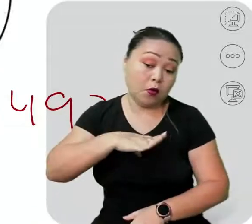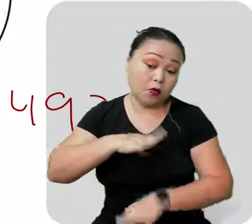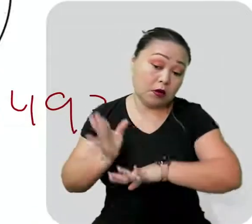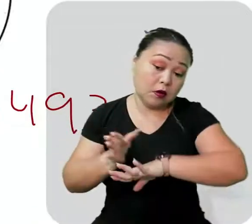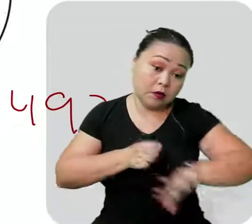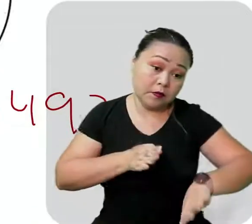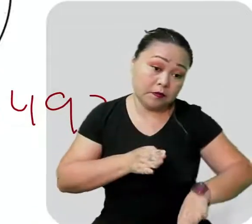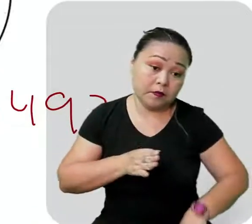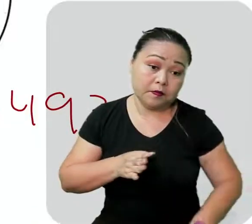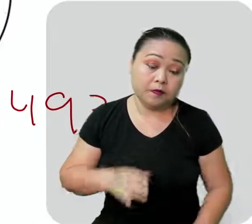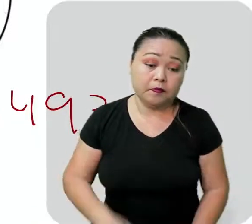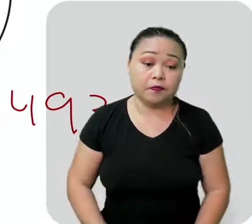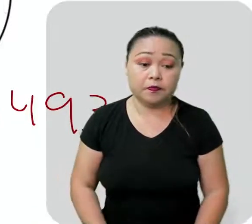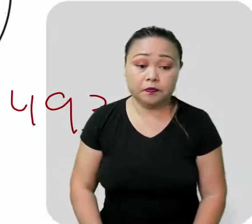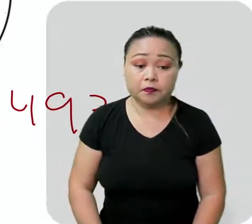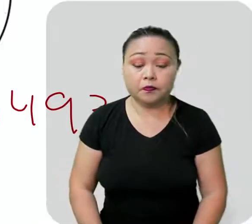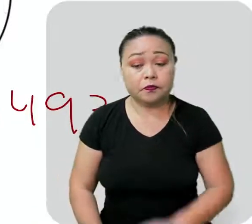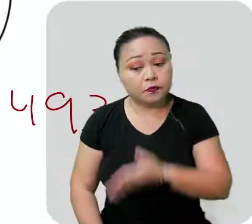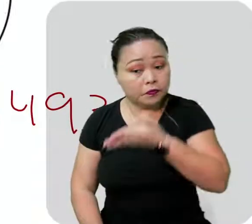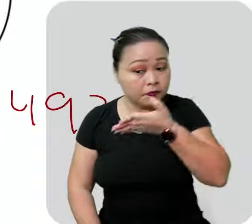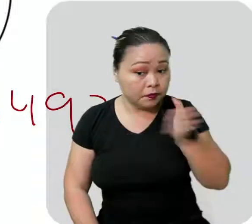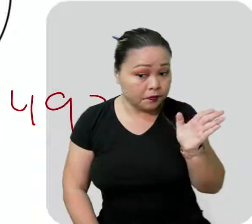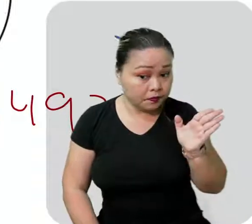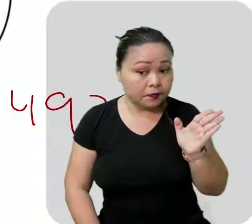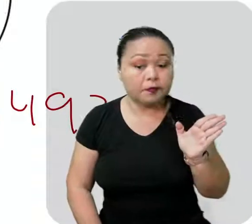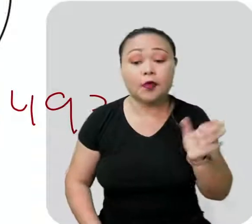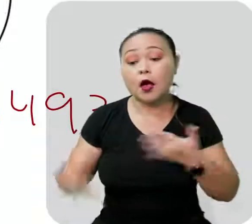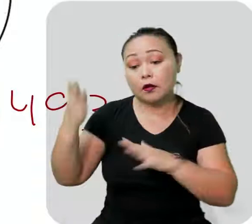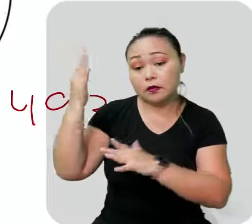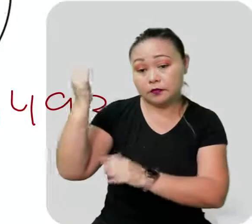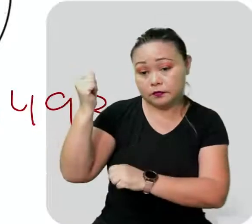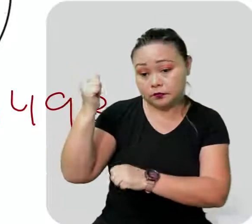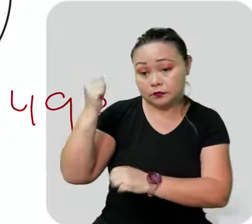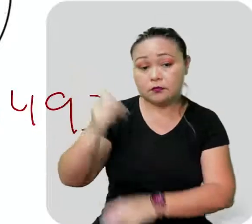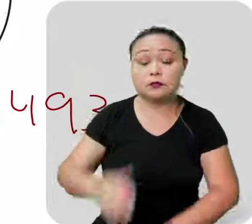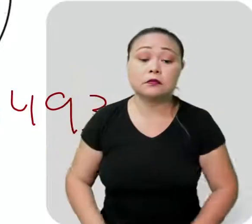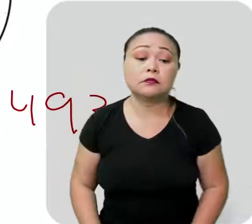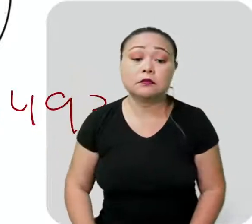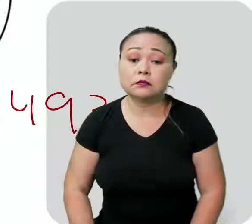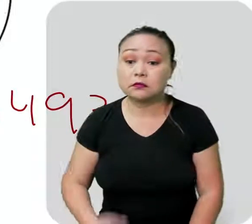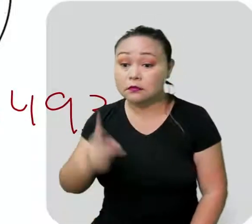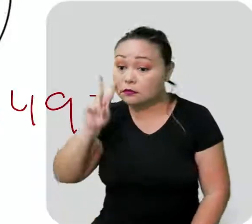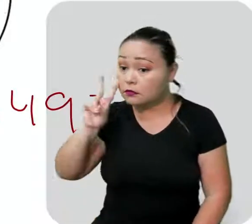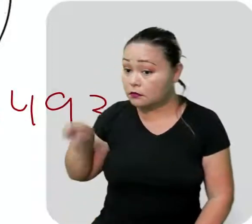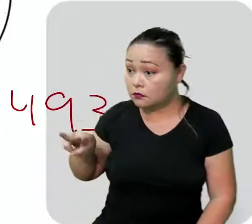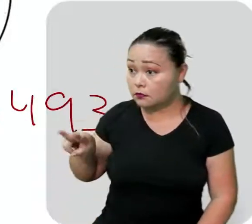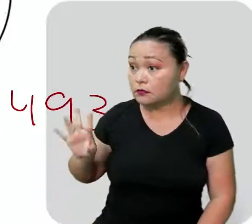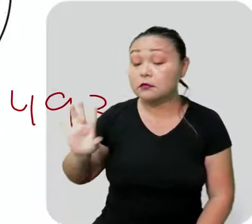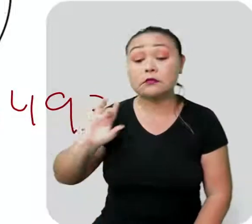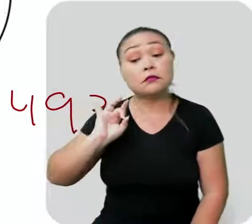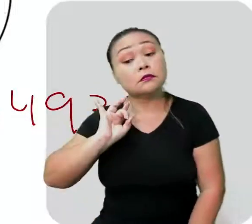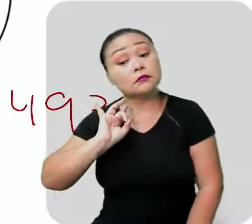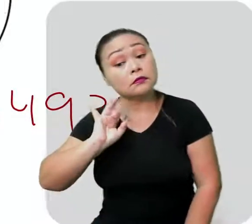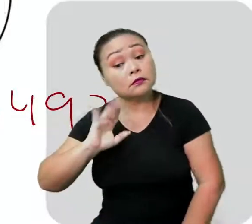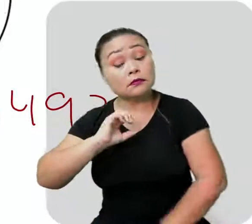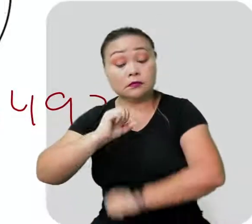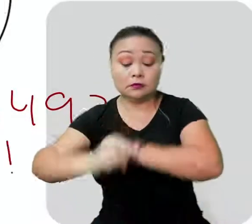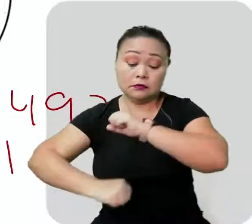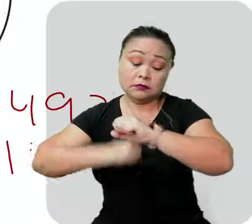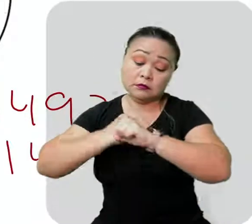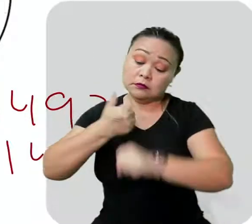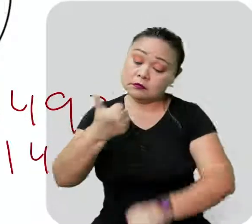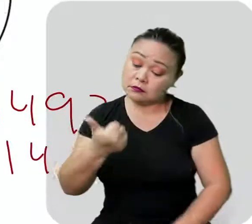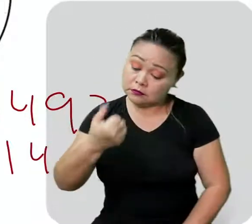de lá para cá pertenceria aos espanhóis É isso aí só que no ano